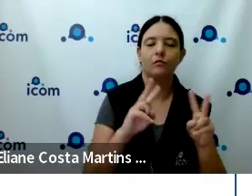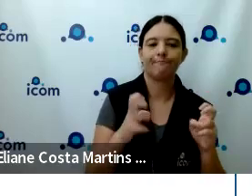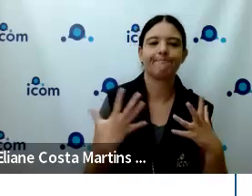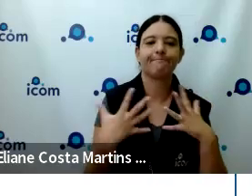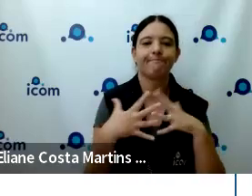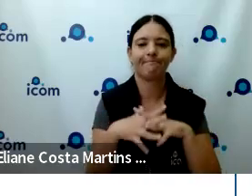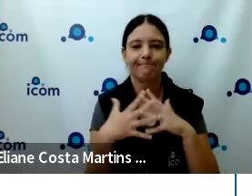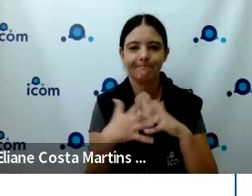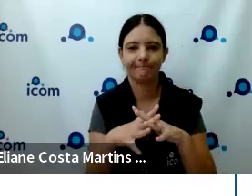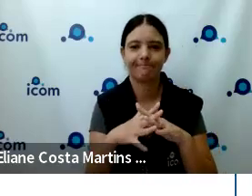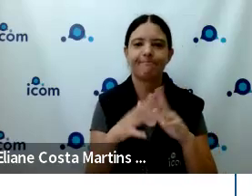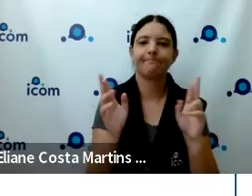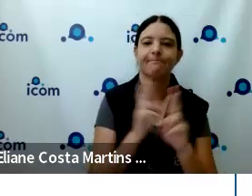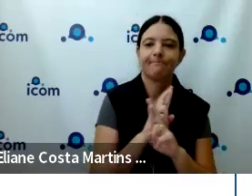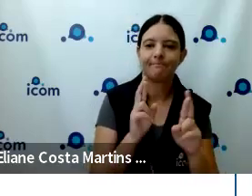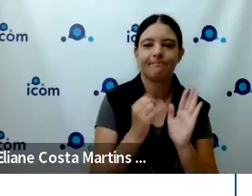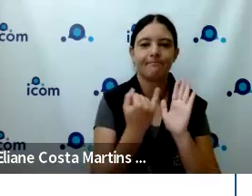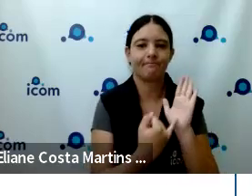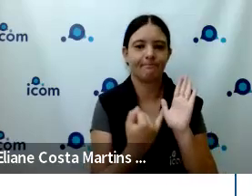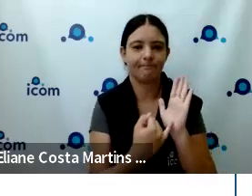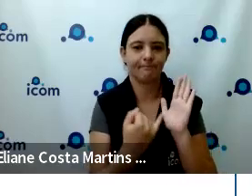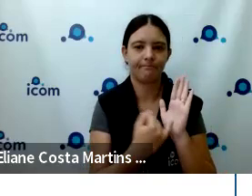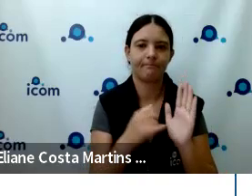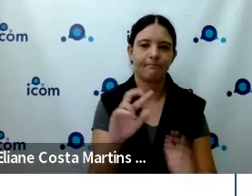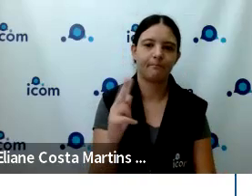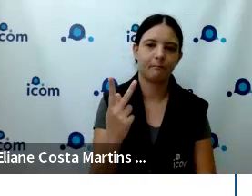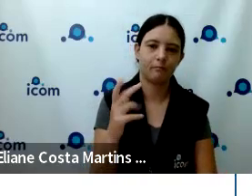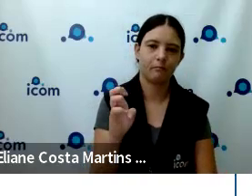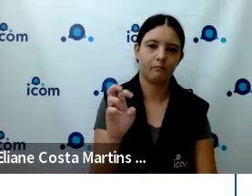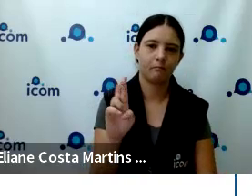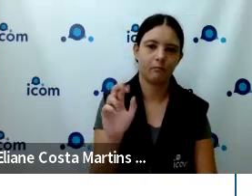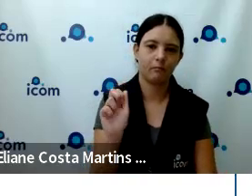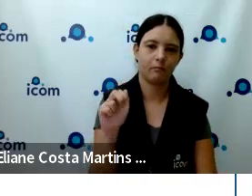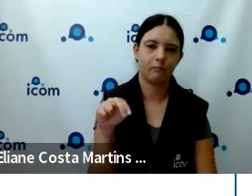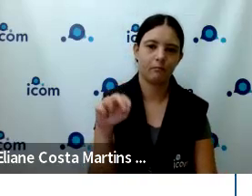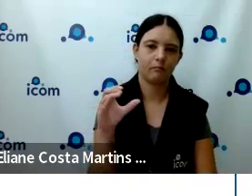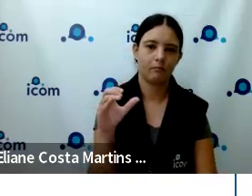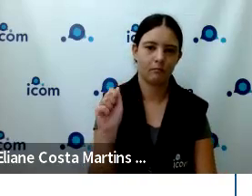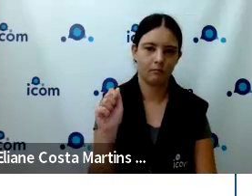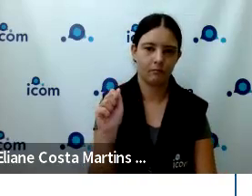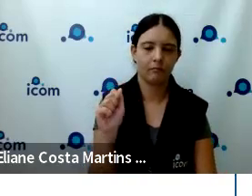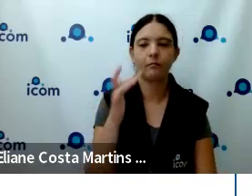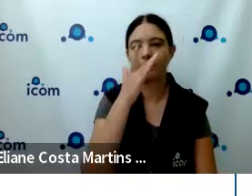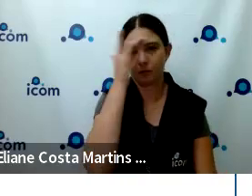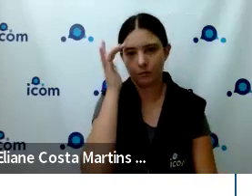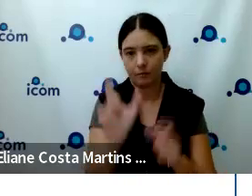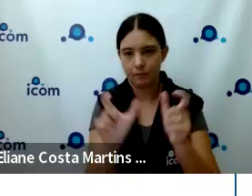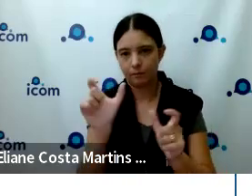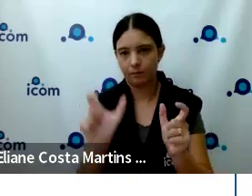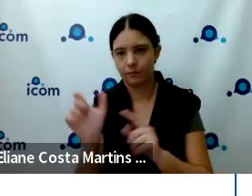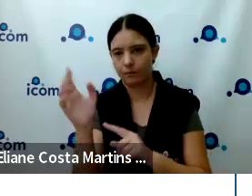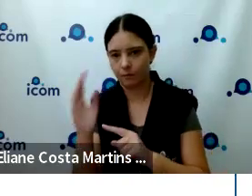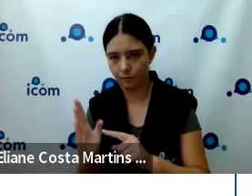conflito relativo ao imposto sobre heranças, que os herdeiros brasileiros